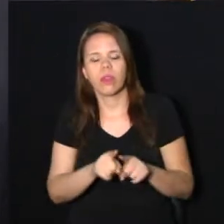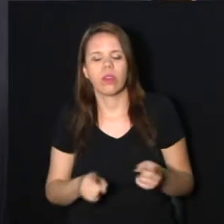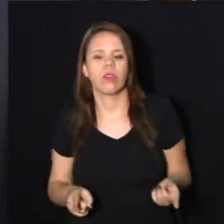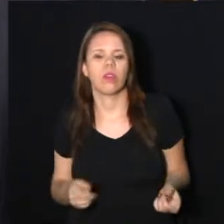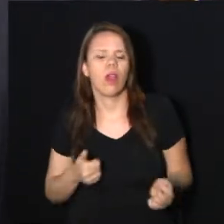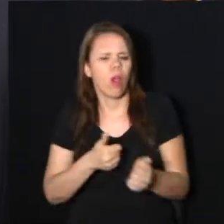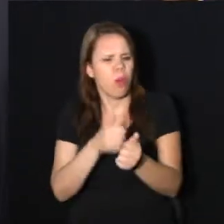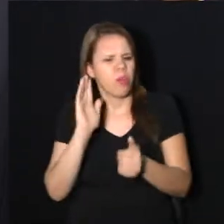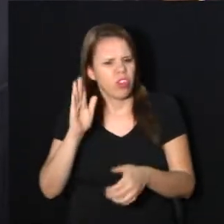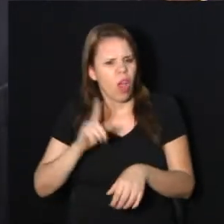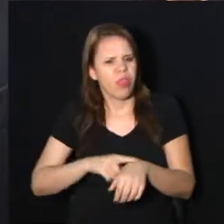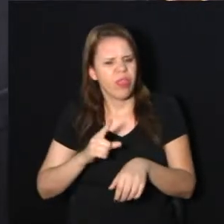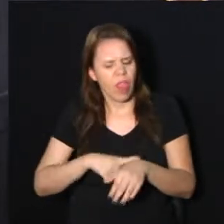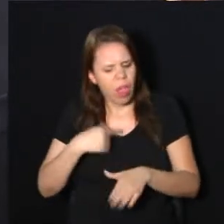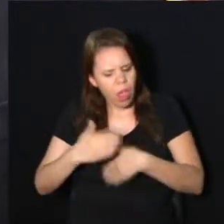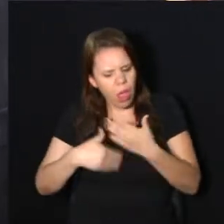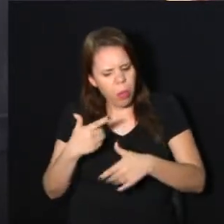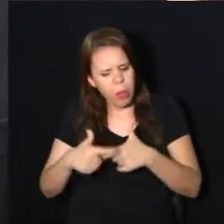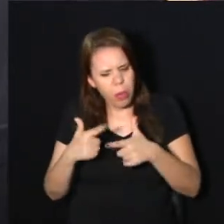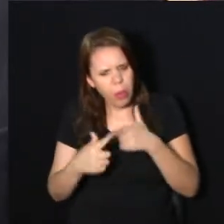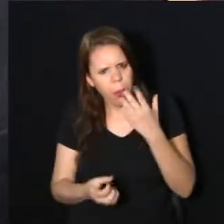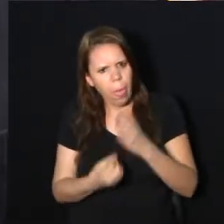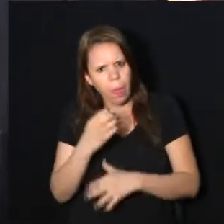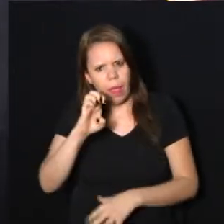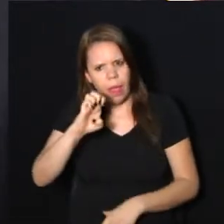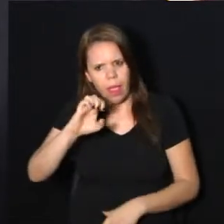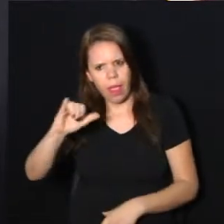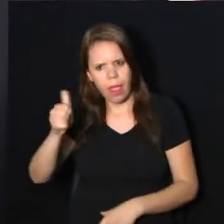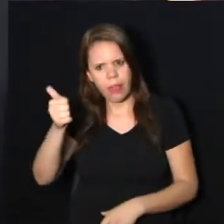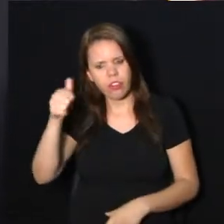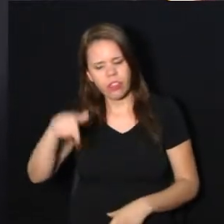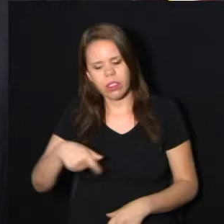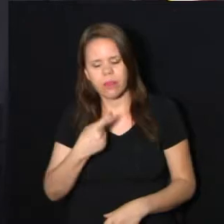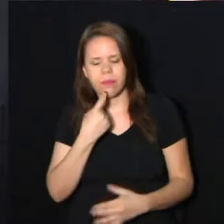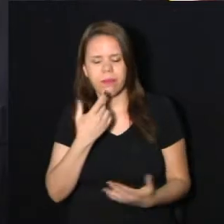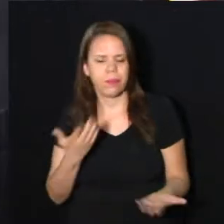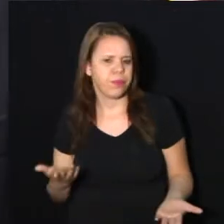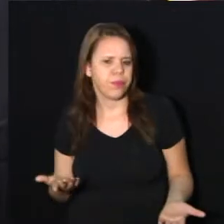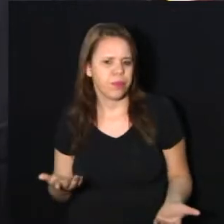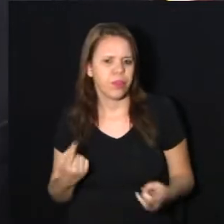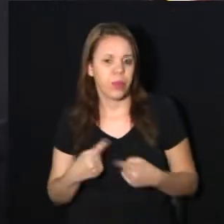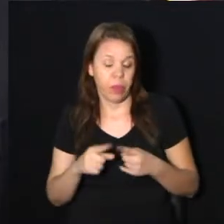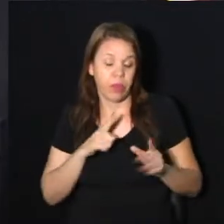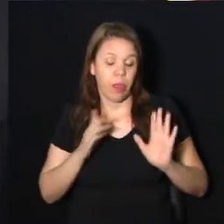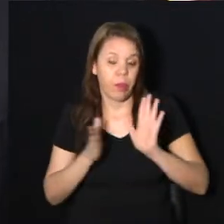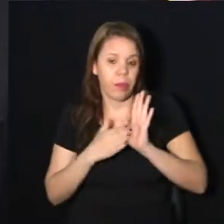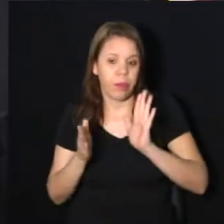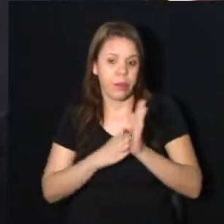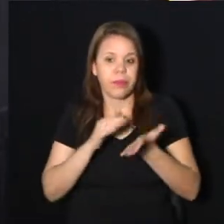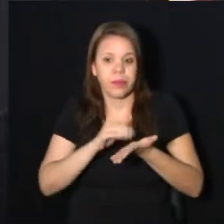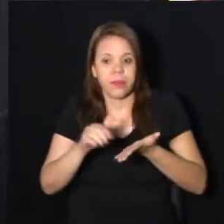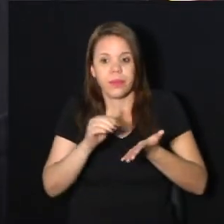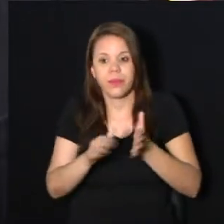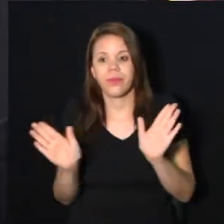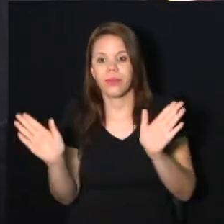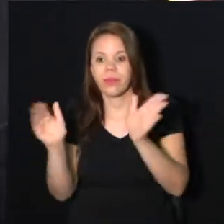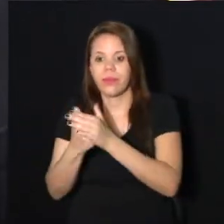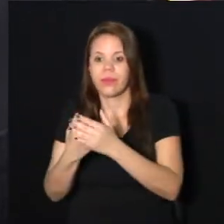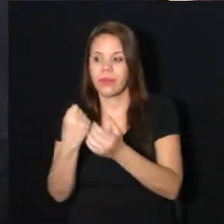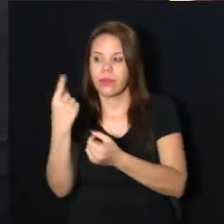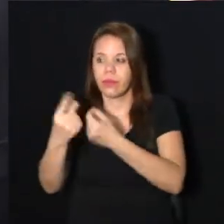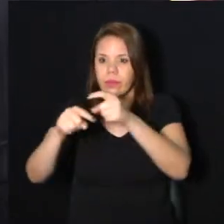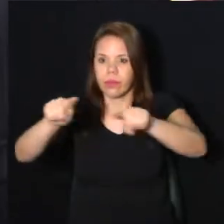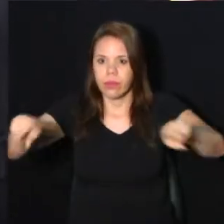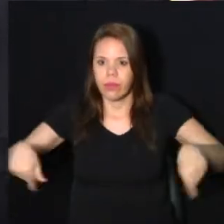certo tempo, os problemas relacionados à educação de jovens e adultos, porque há uma proposta da Secretaria de fechamento de algumas salas,